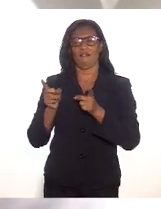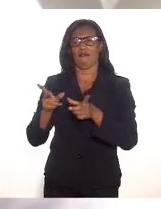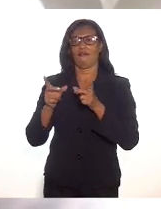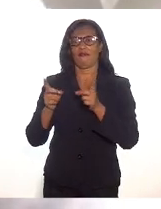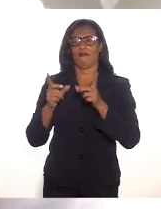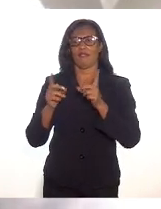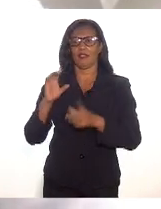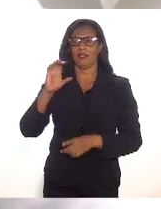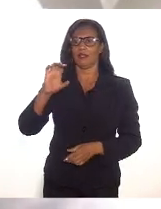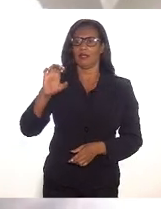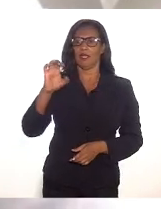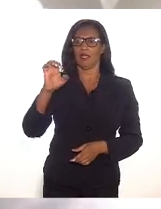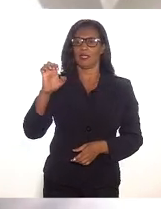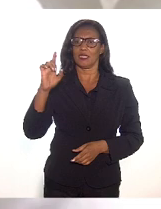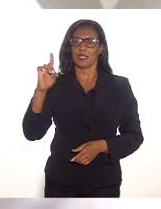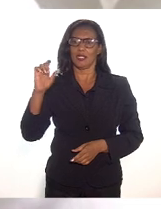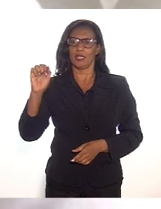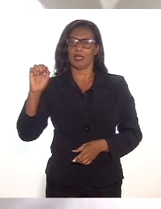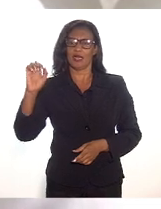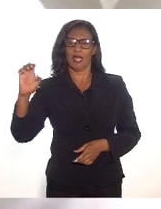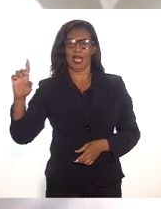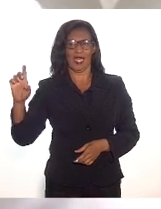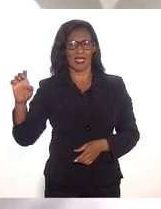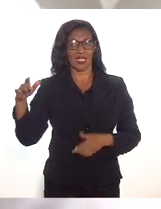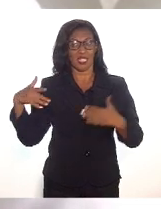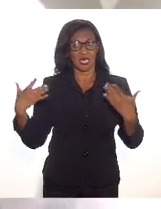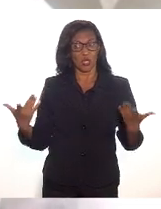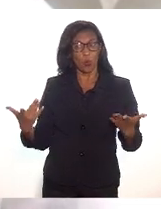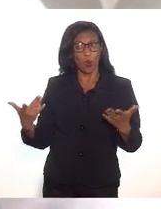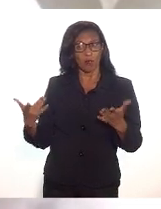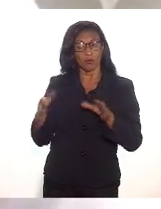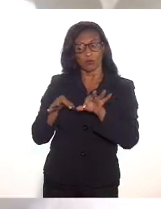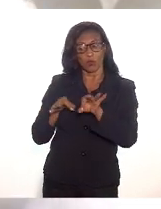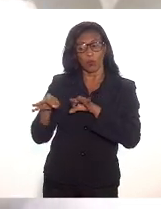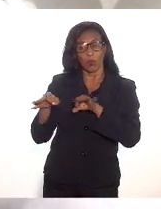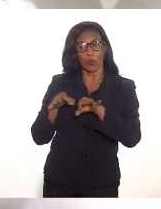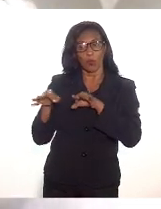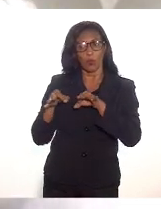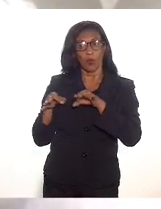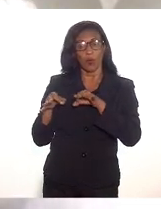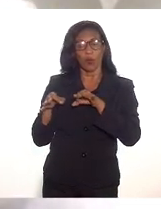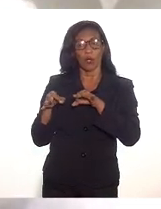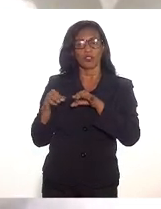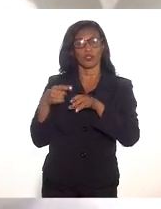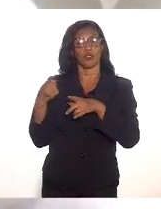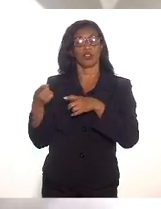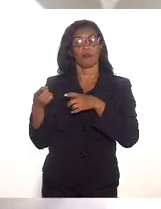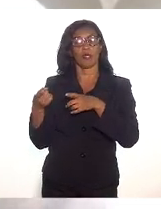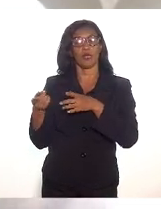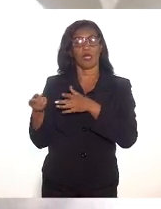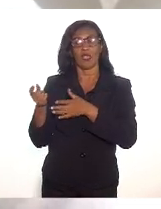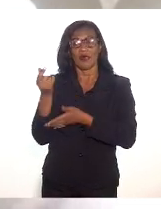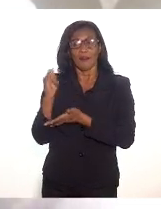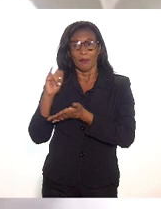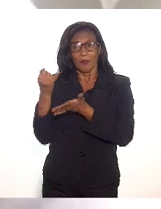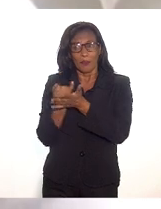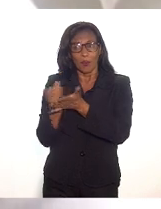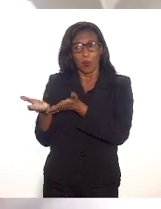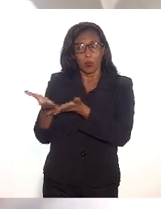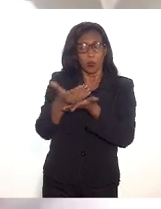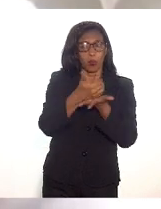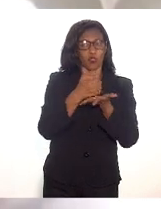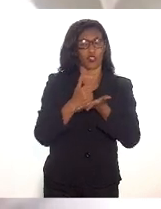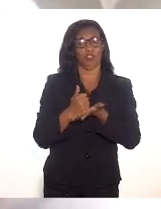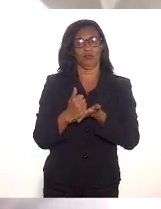SEDAI enquanto não houvesse apreciação do plano de recuperação fiscal. Para quem acha que o Rio